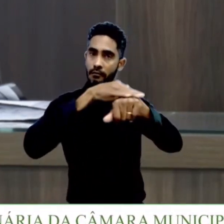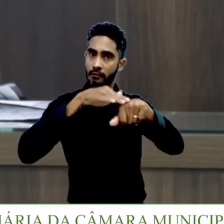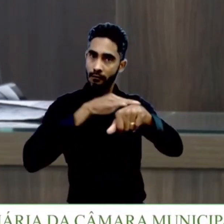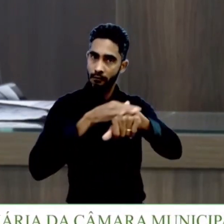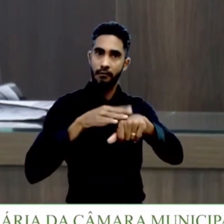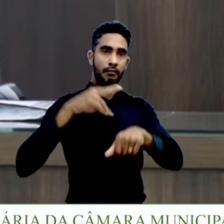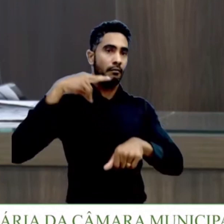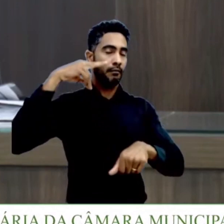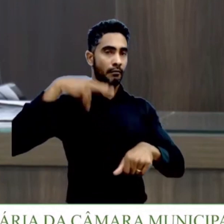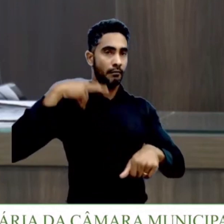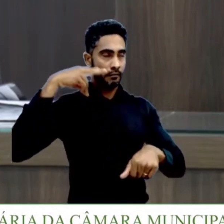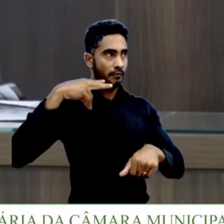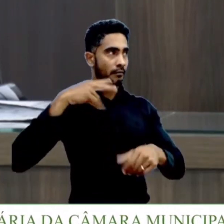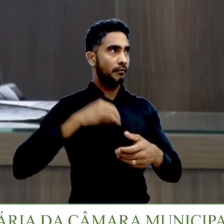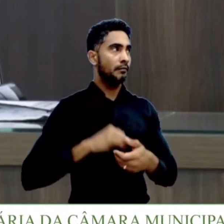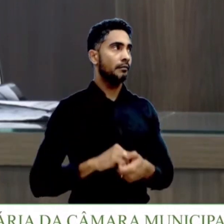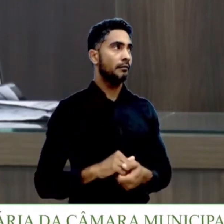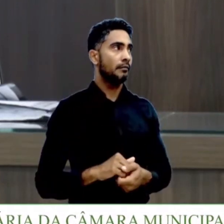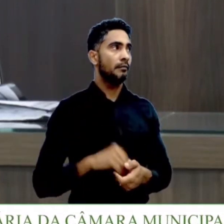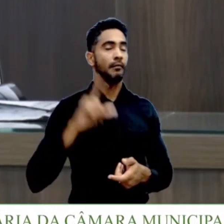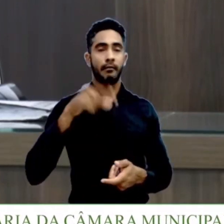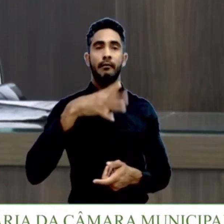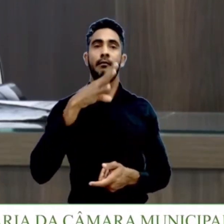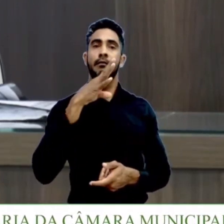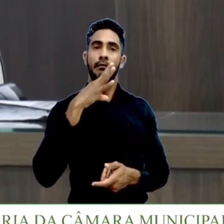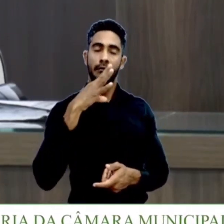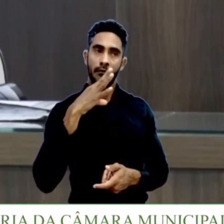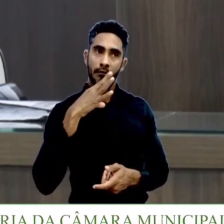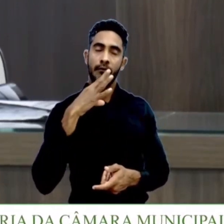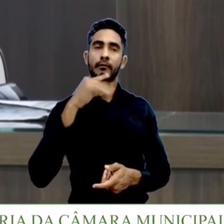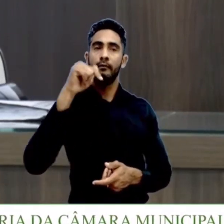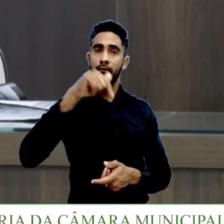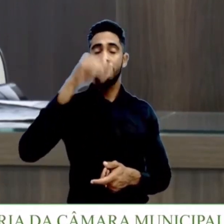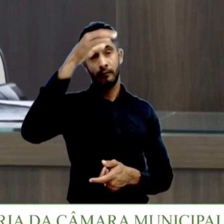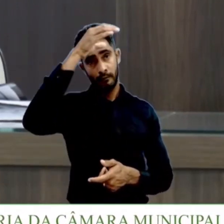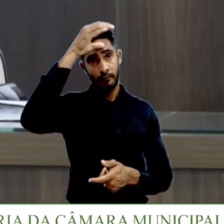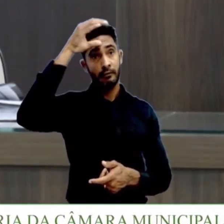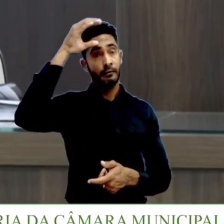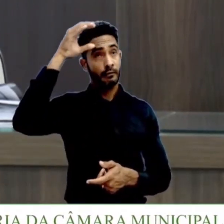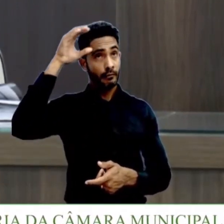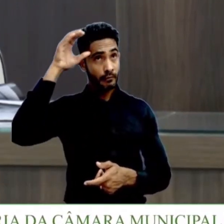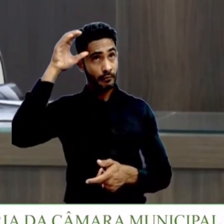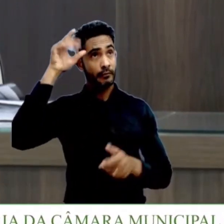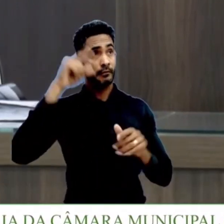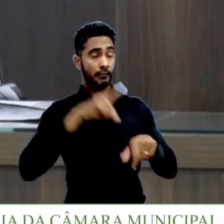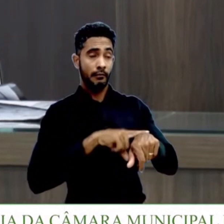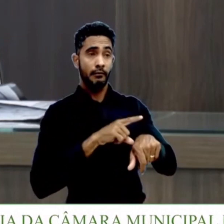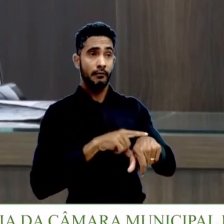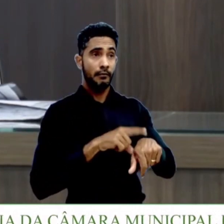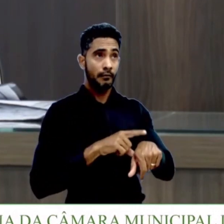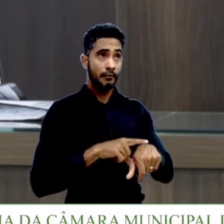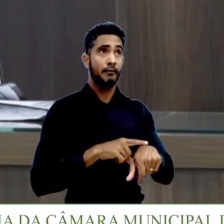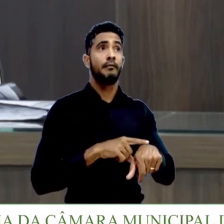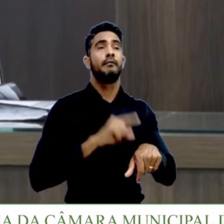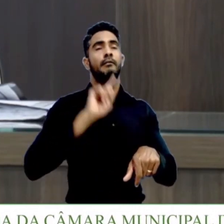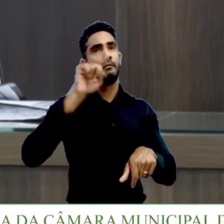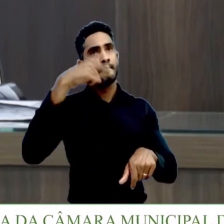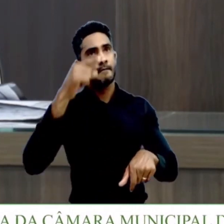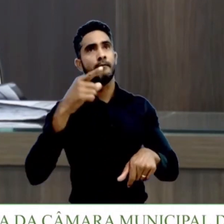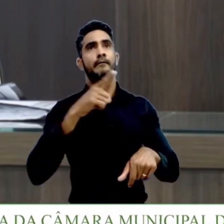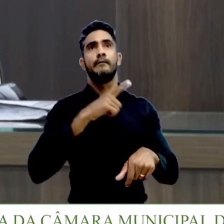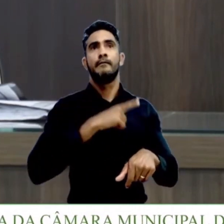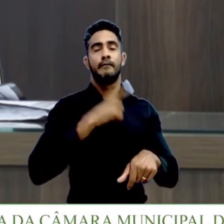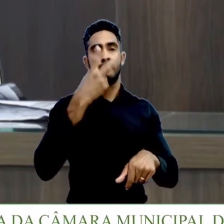exclusivo aos vereadores. É de conhecimento desta Casa Legislativa que até a presente data, mesmo depois de ter